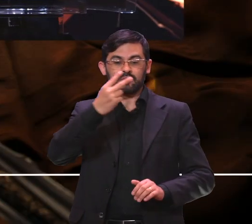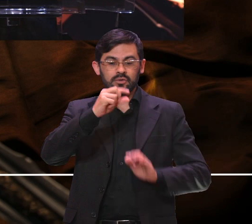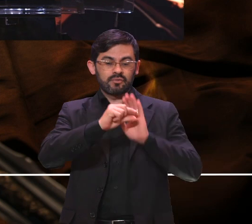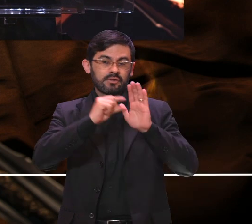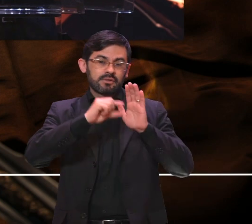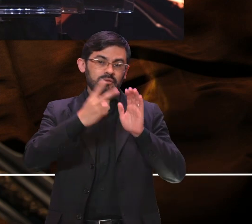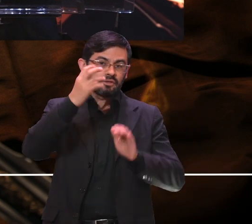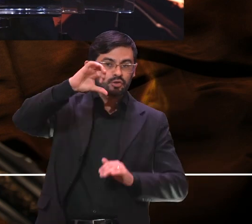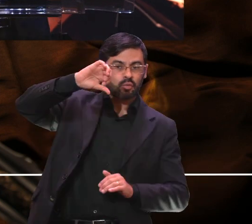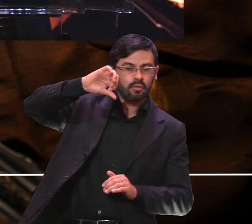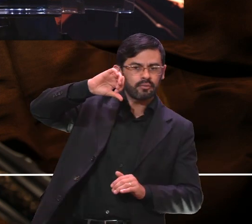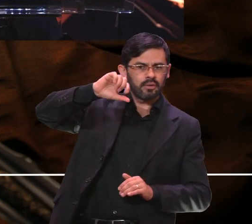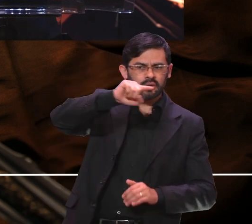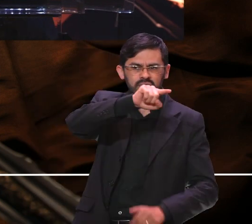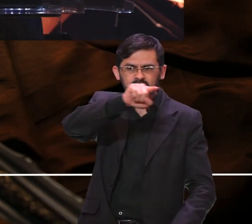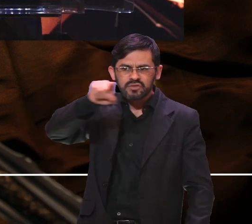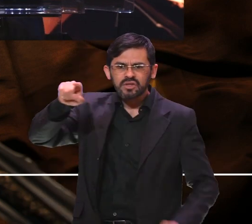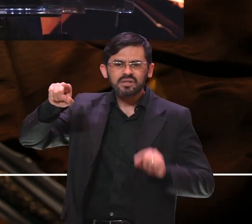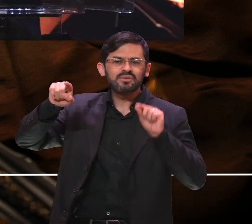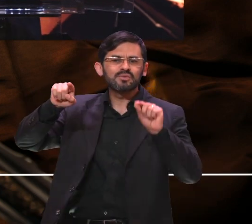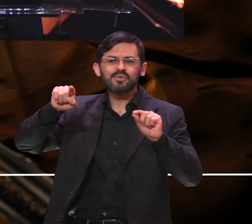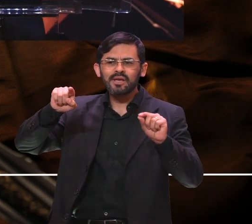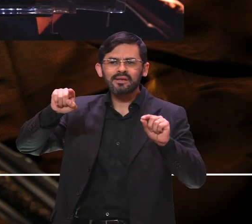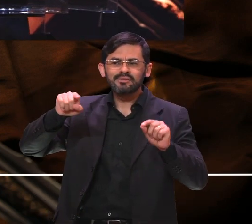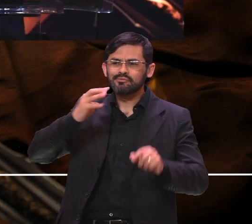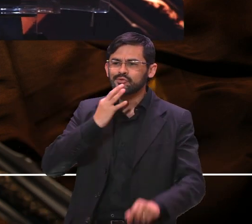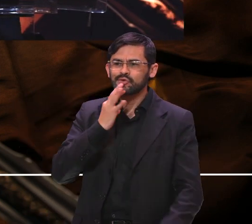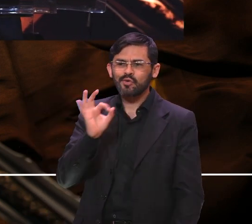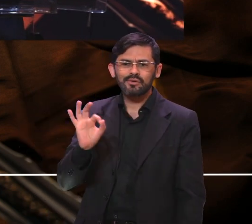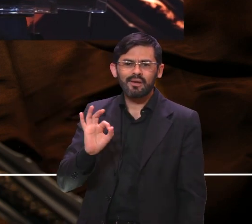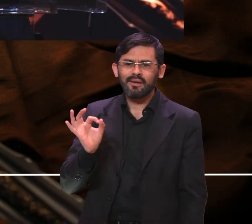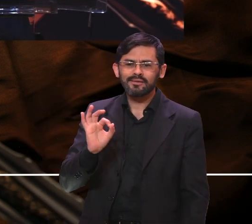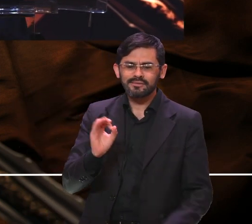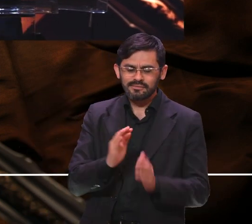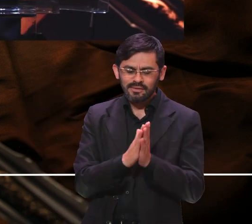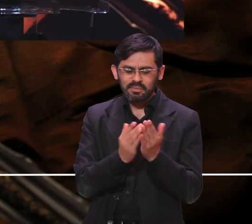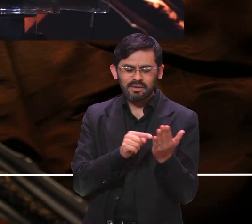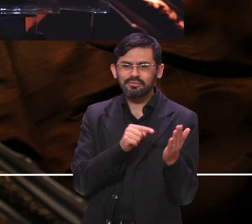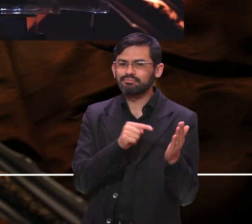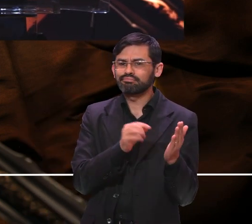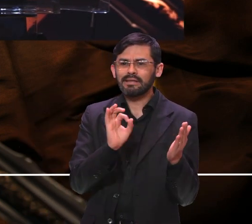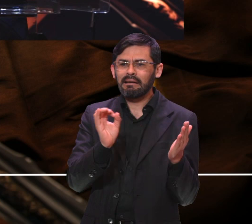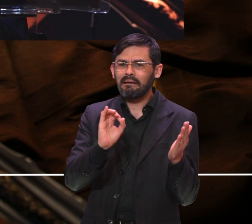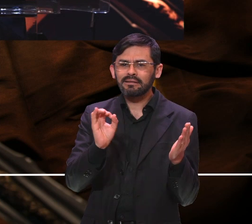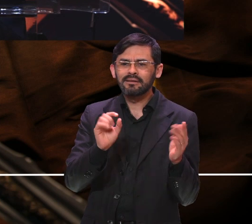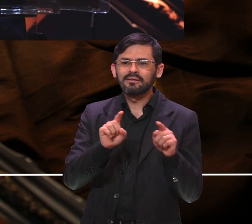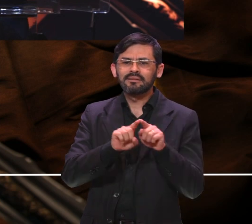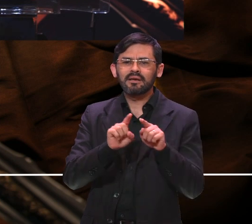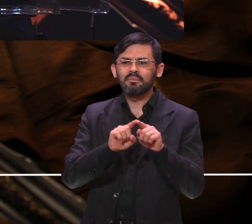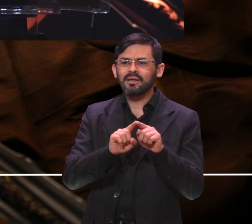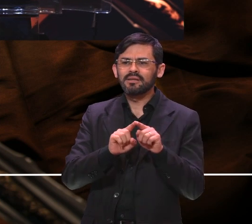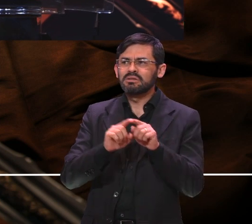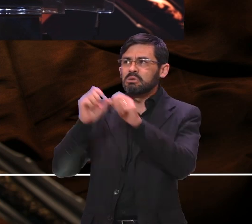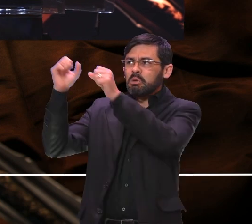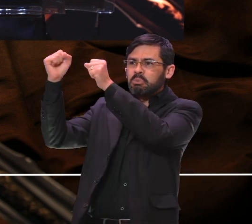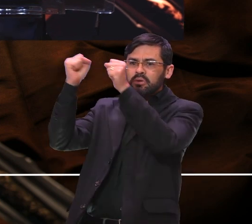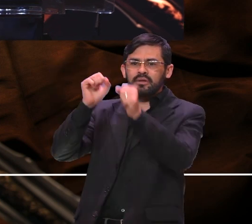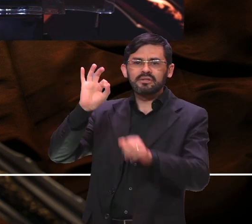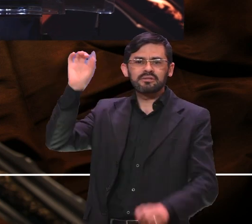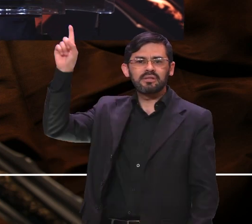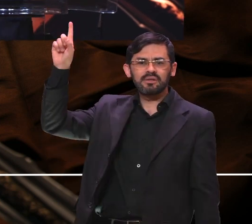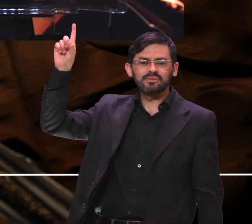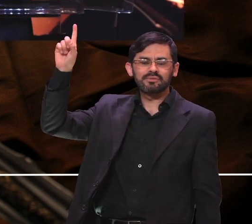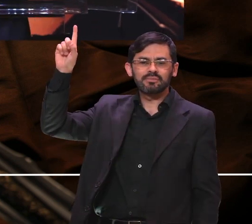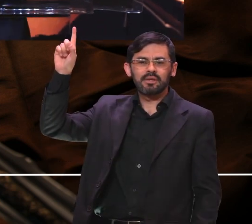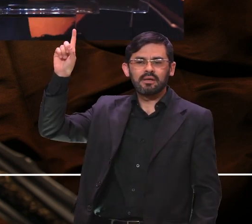respondeu: vocês estão enganados porque não conhecem as Escrituras e nem o poder de Deus.